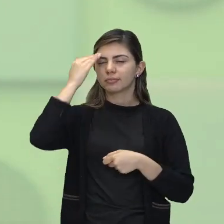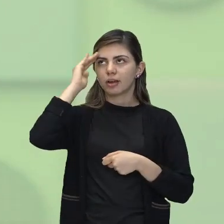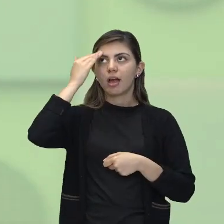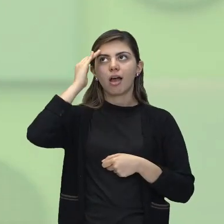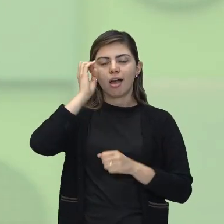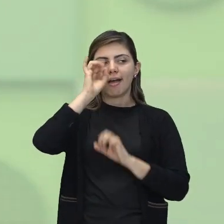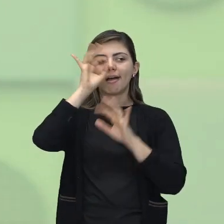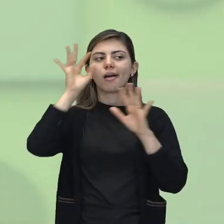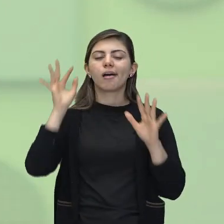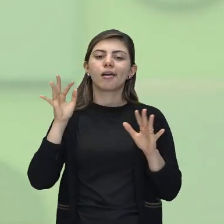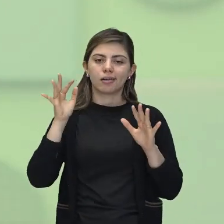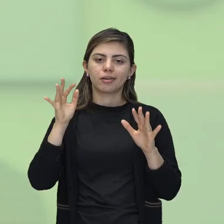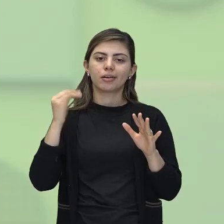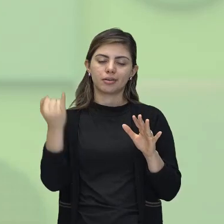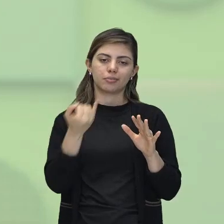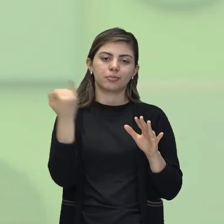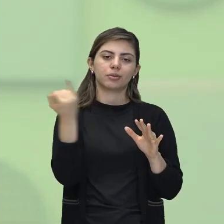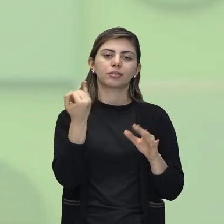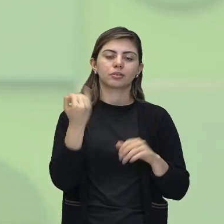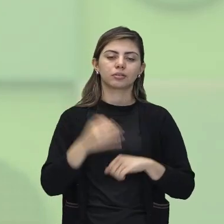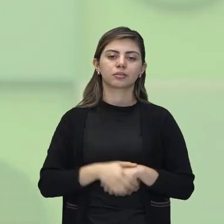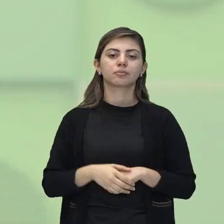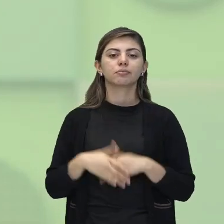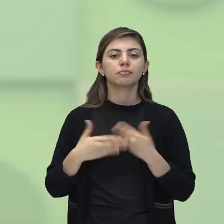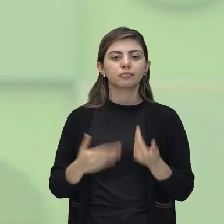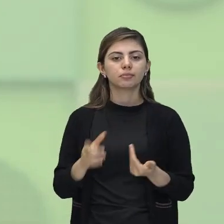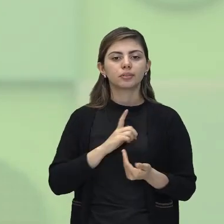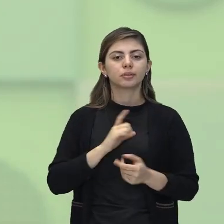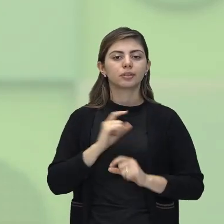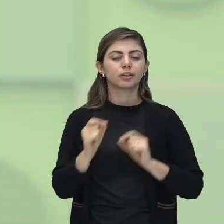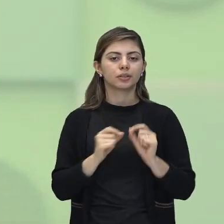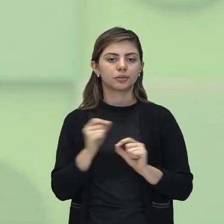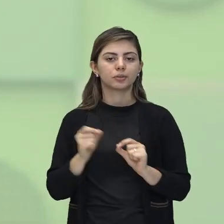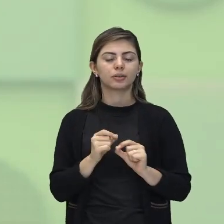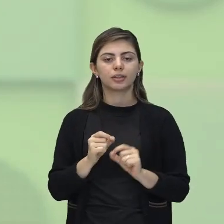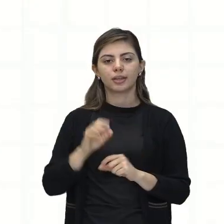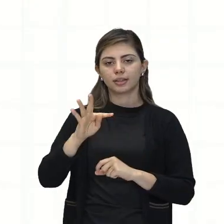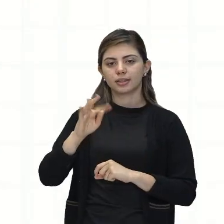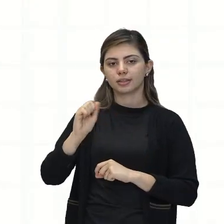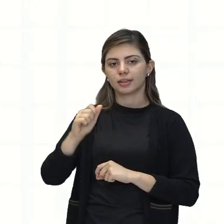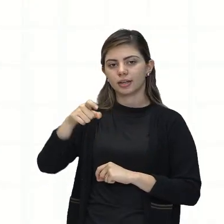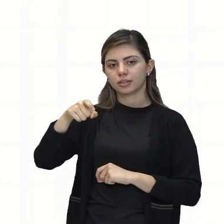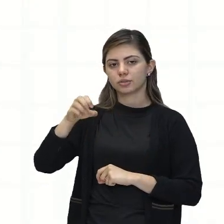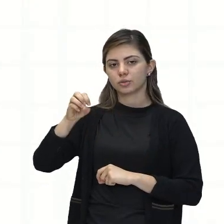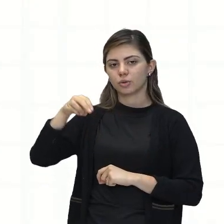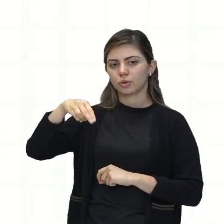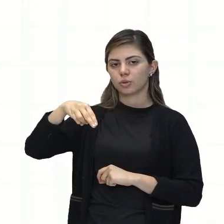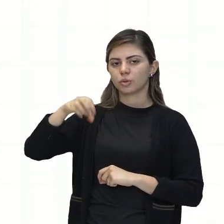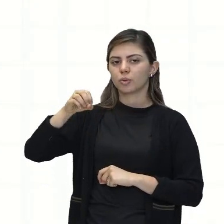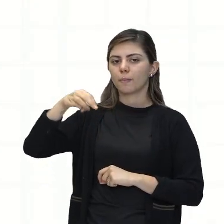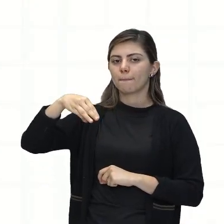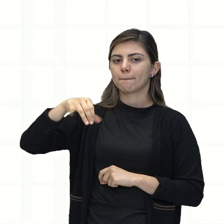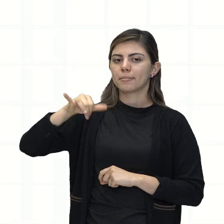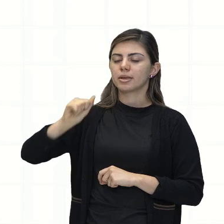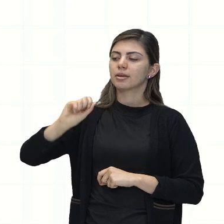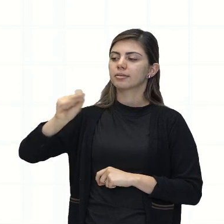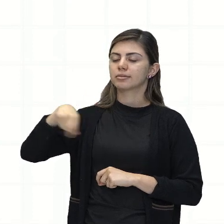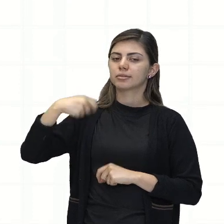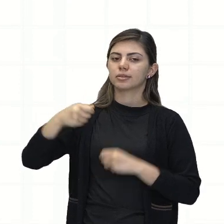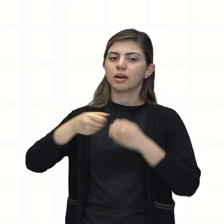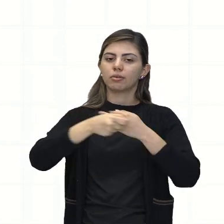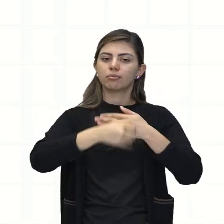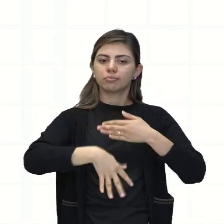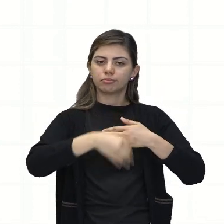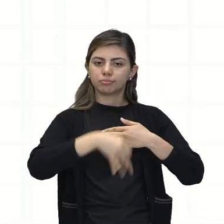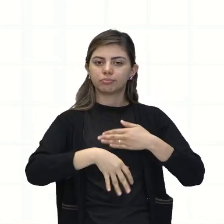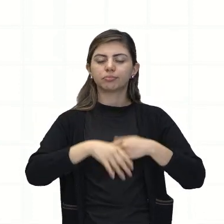que assim é aplicado, é denominado de taxonomia. Vejam que a taxonomia ele tem